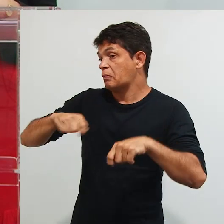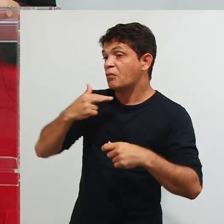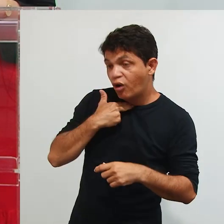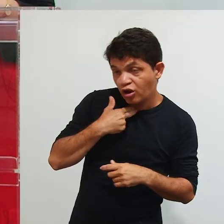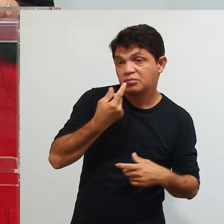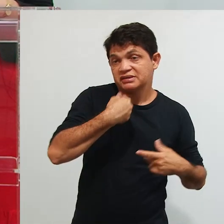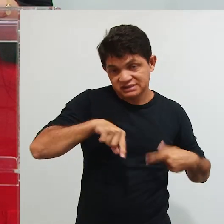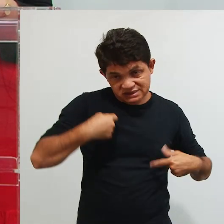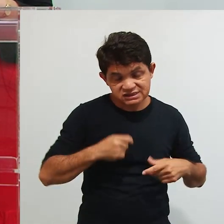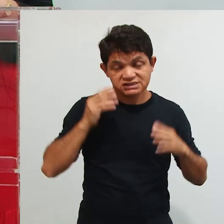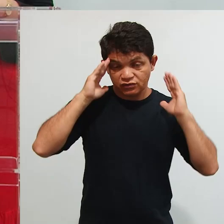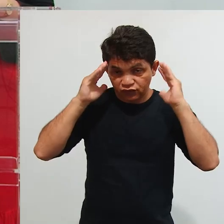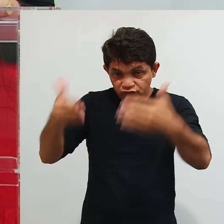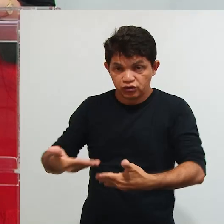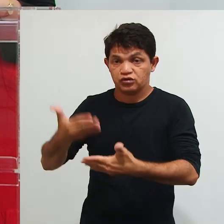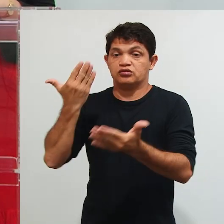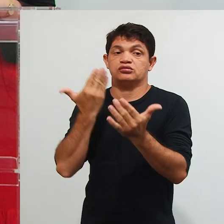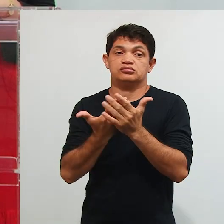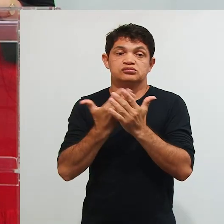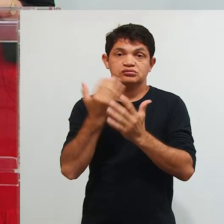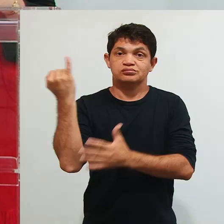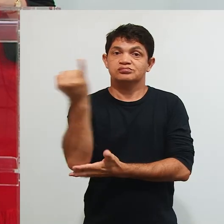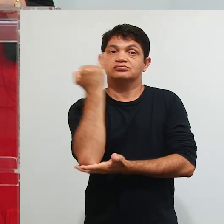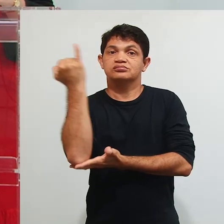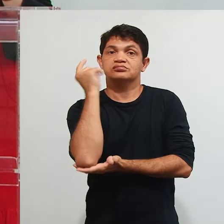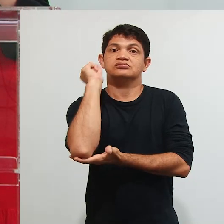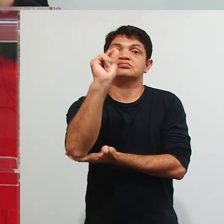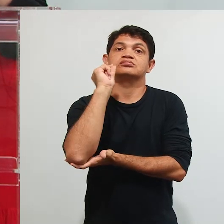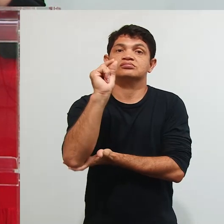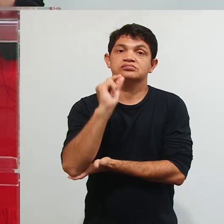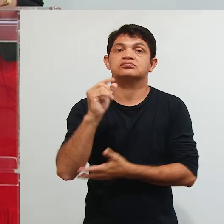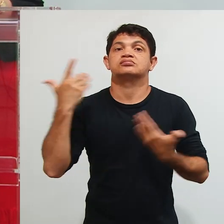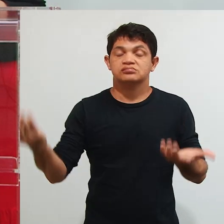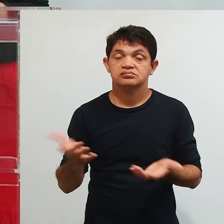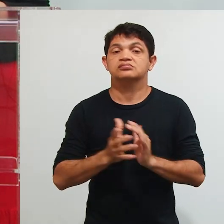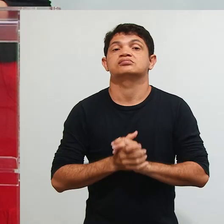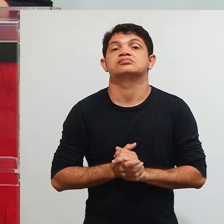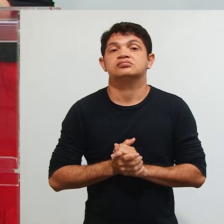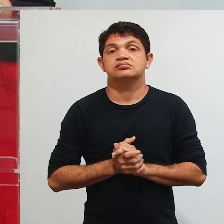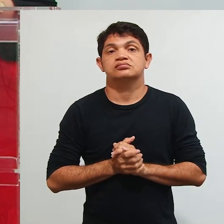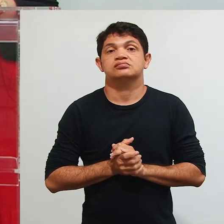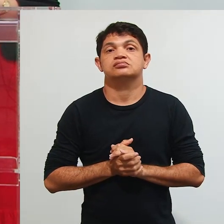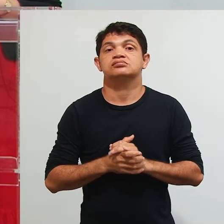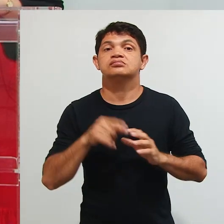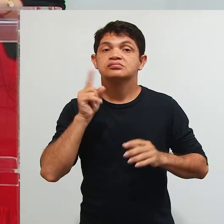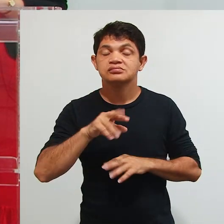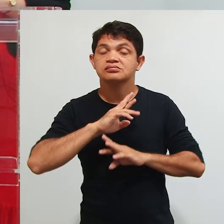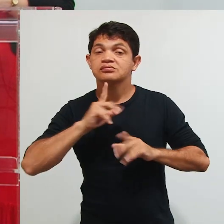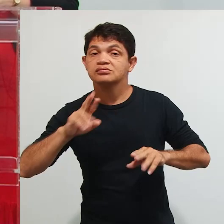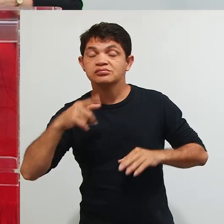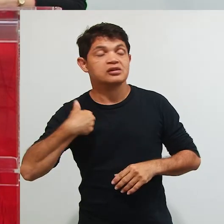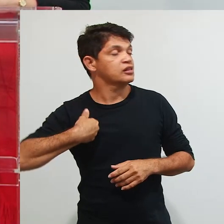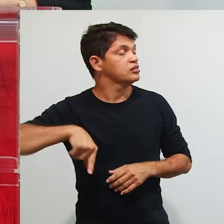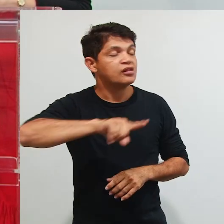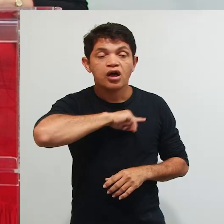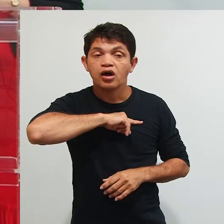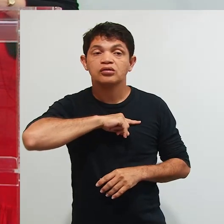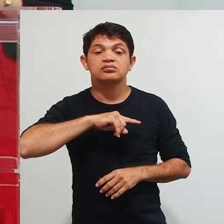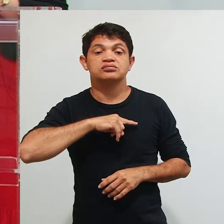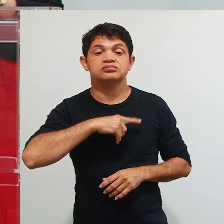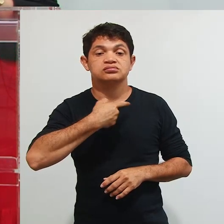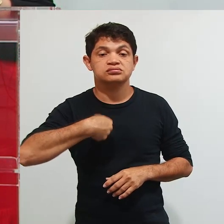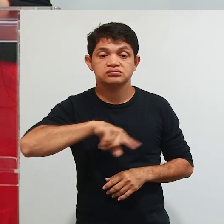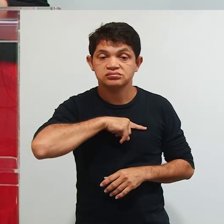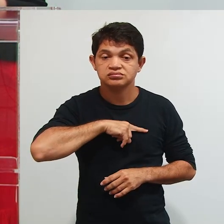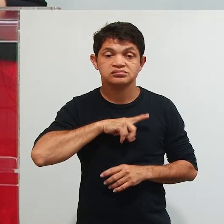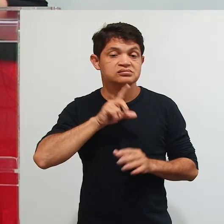Então, eu devo ajudar essa criança. Mas só que uma coisa muito importante que a gente tem que compreender também é que